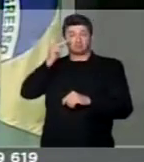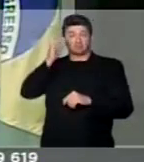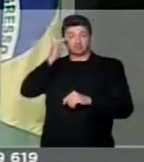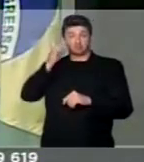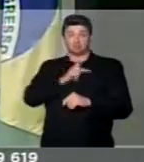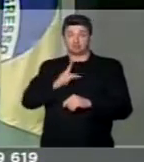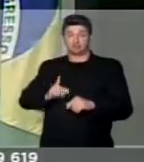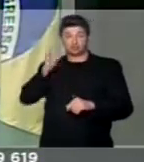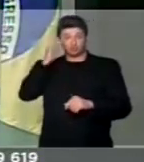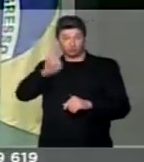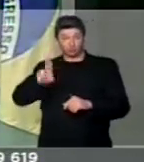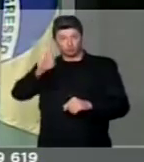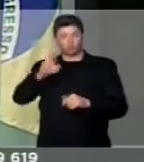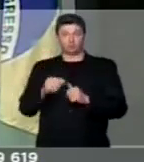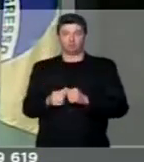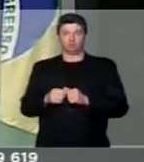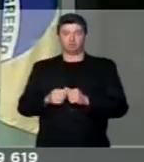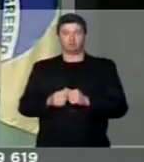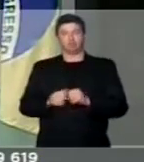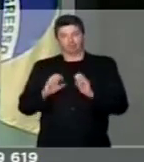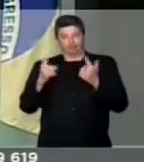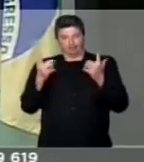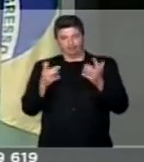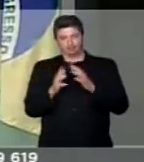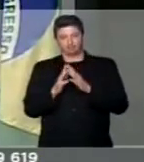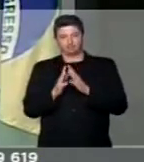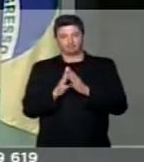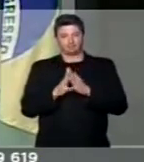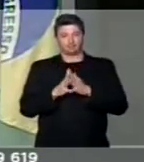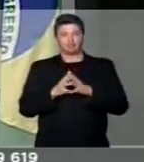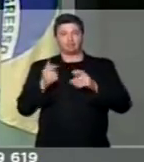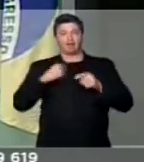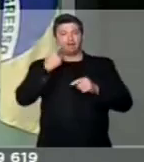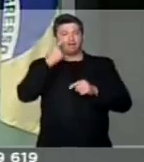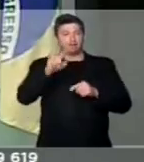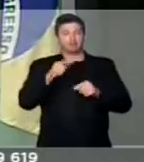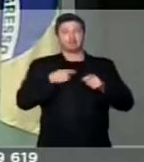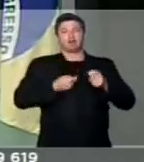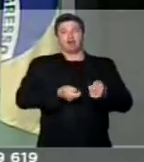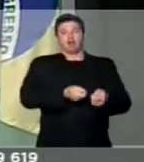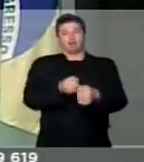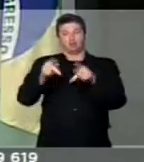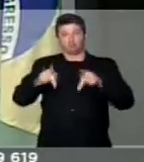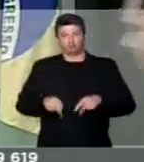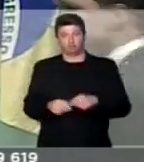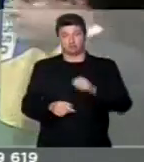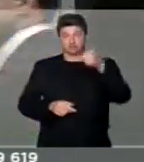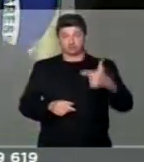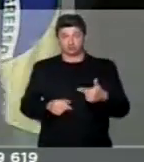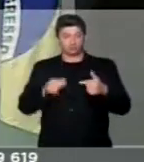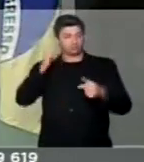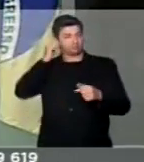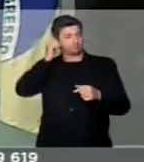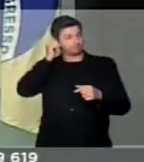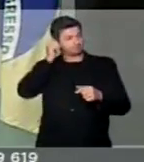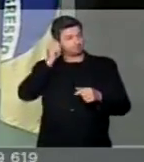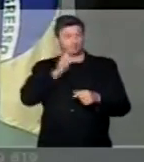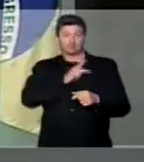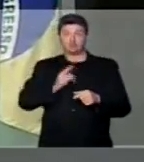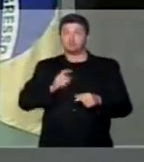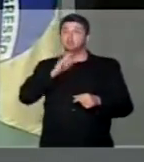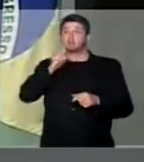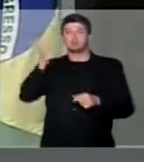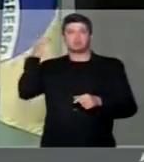da República para, evidente, um estelionato eleitoral. Em segundo lugar, nenhum